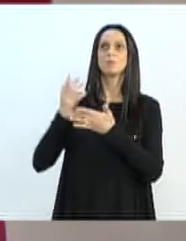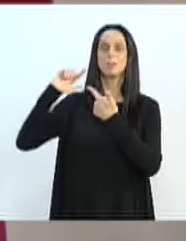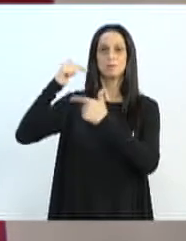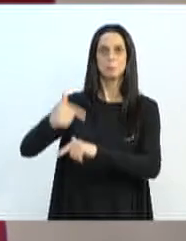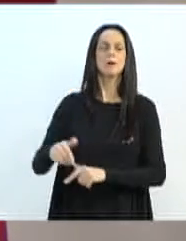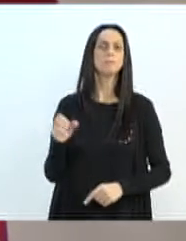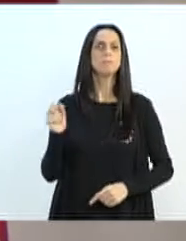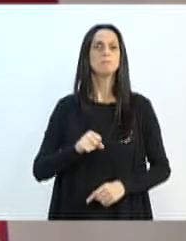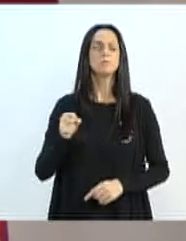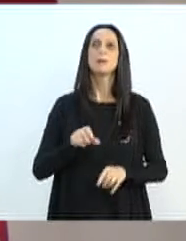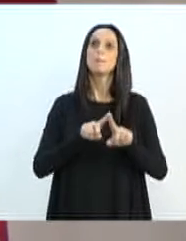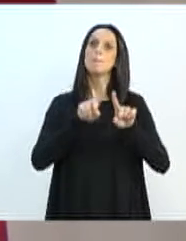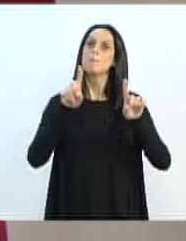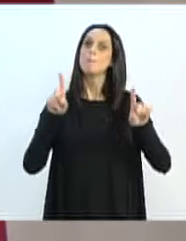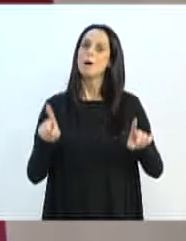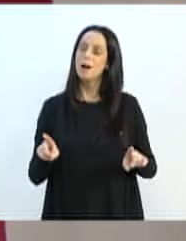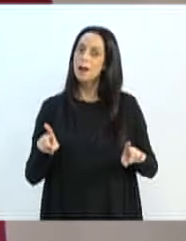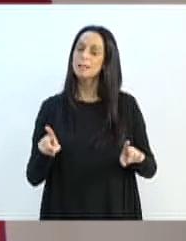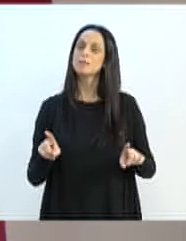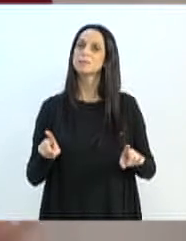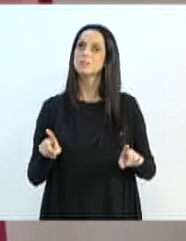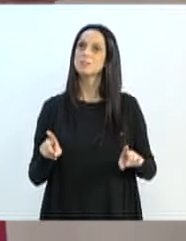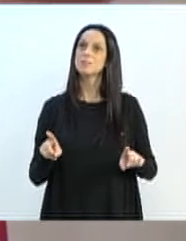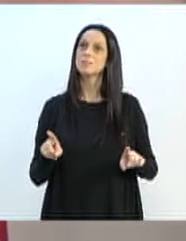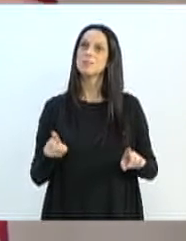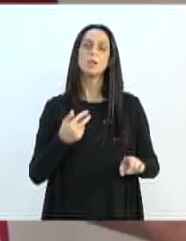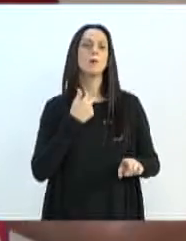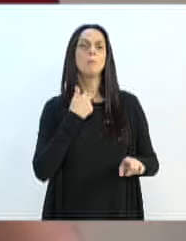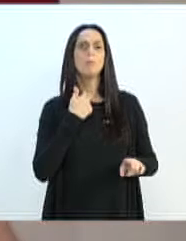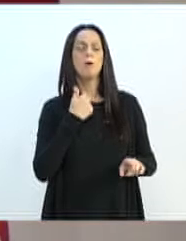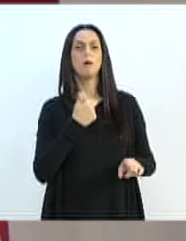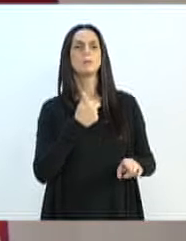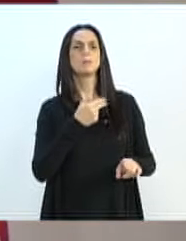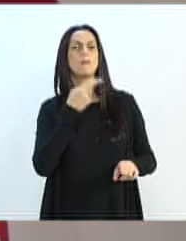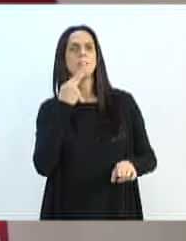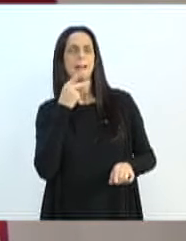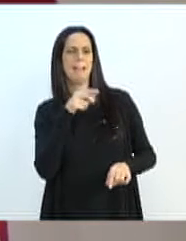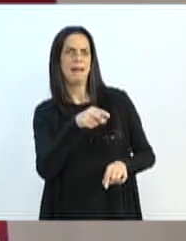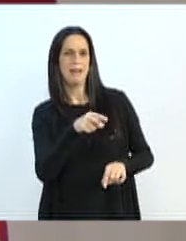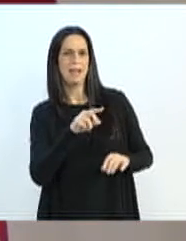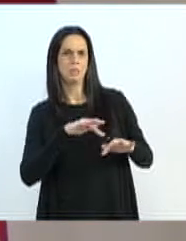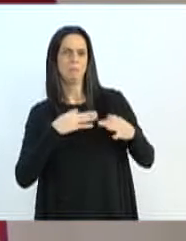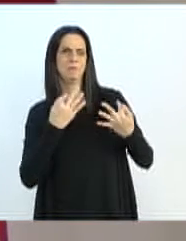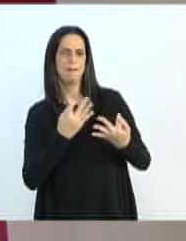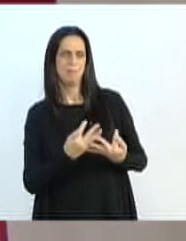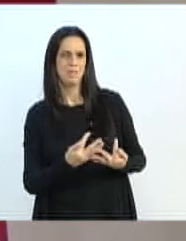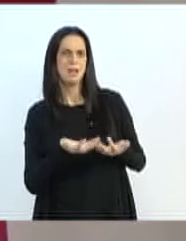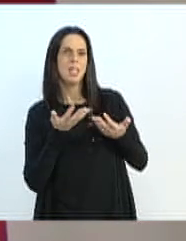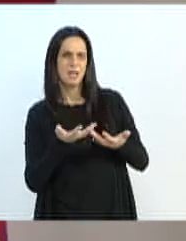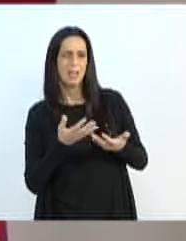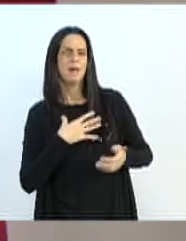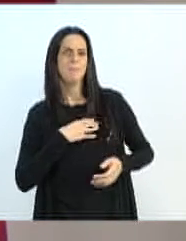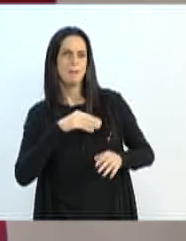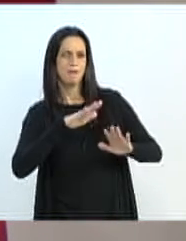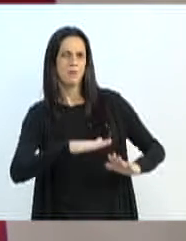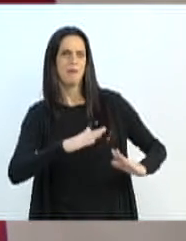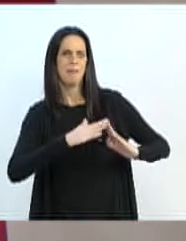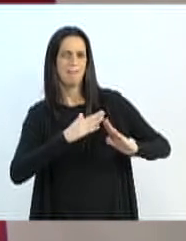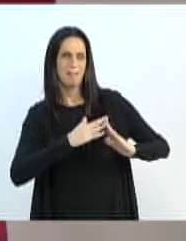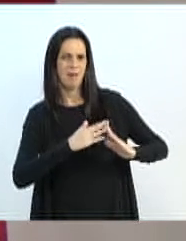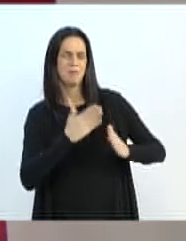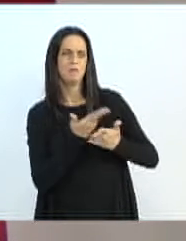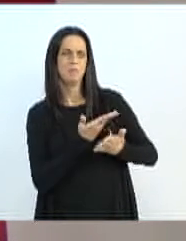Silmara. Mas nem por isso eu desprestigiaria as famílias que querem optar por um ensino diferente.